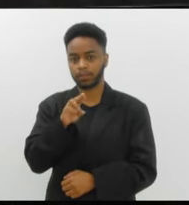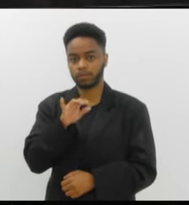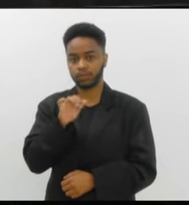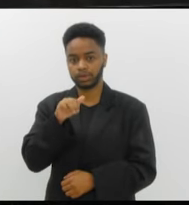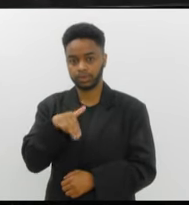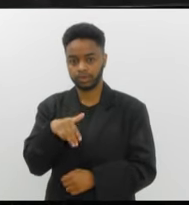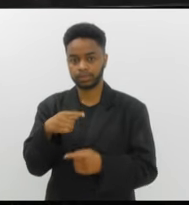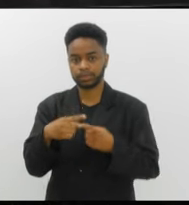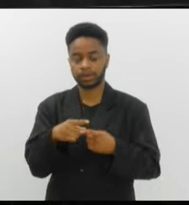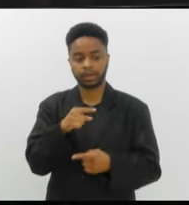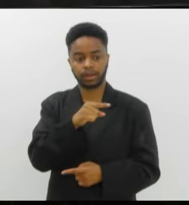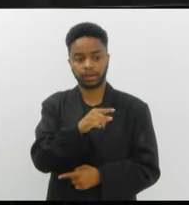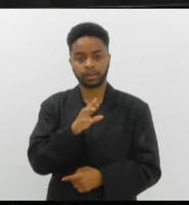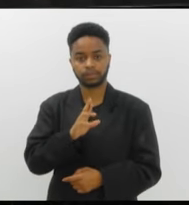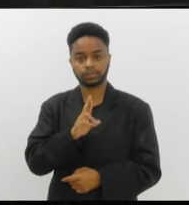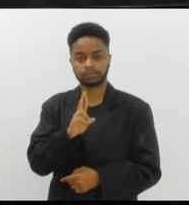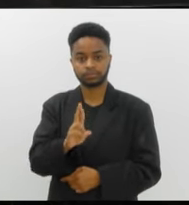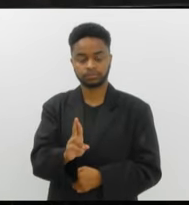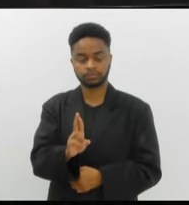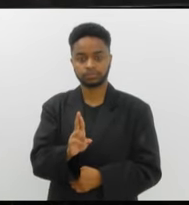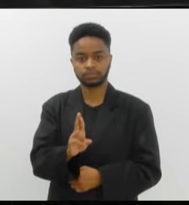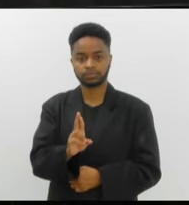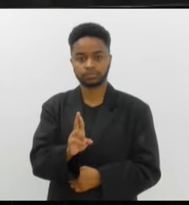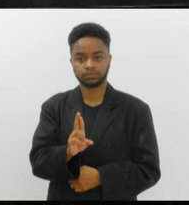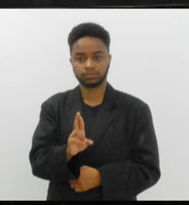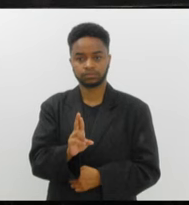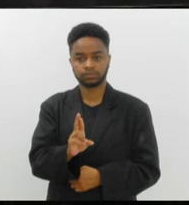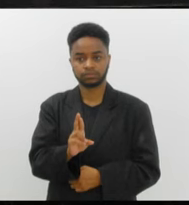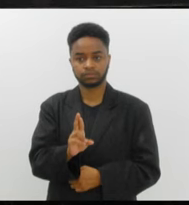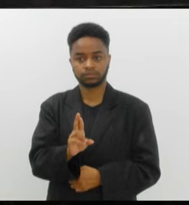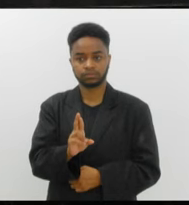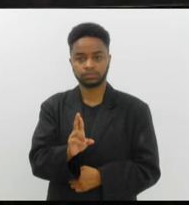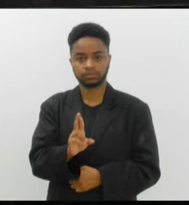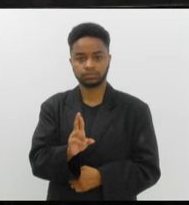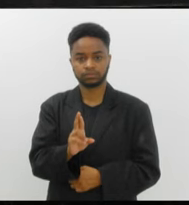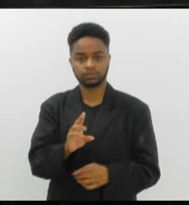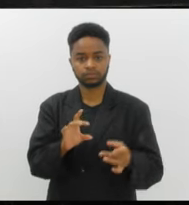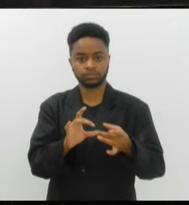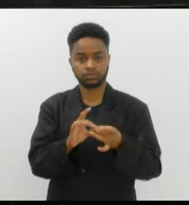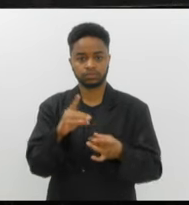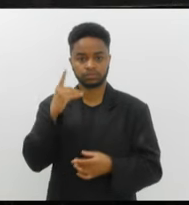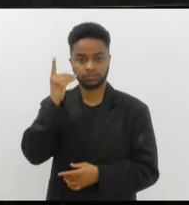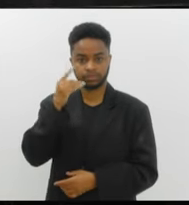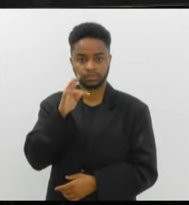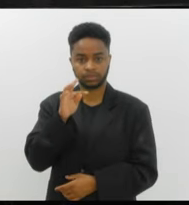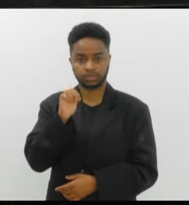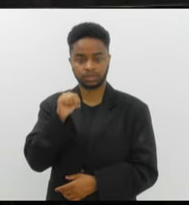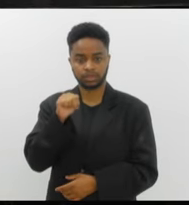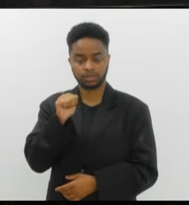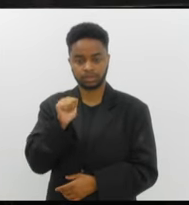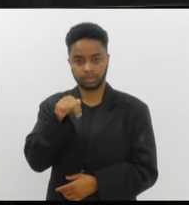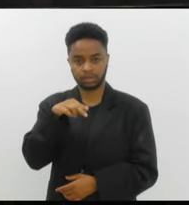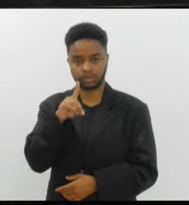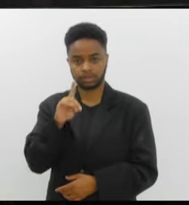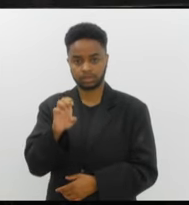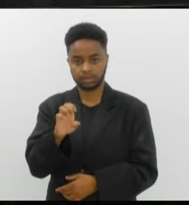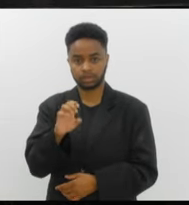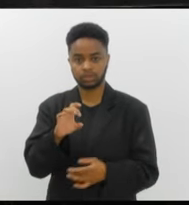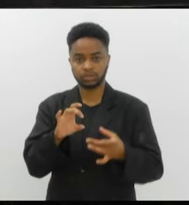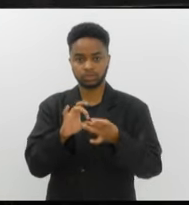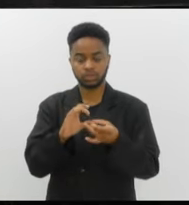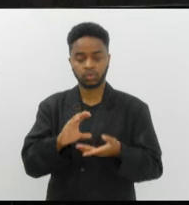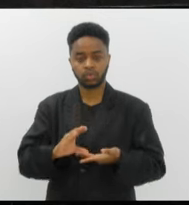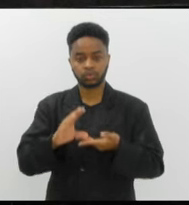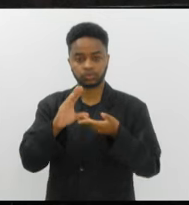que representa o parlamento, com o deputado Tante, no Conselho do Fundo